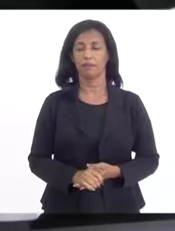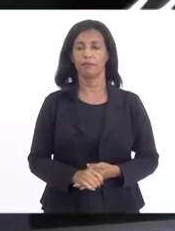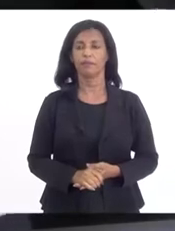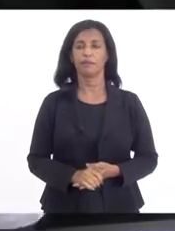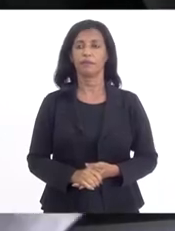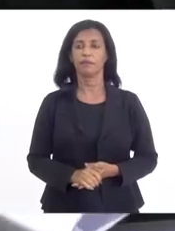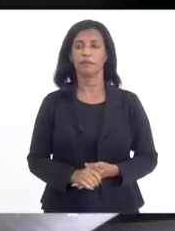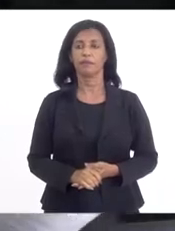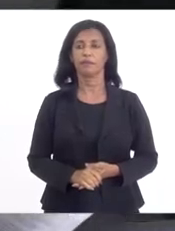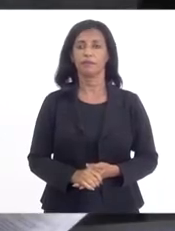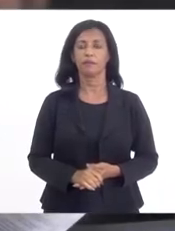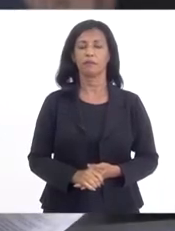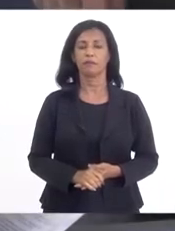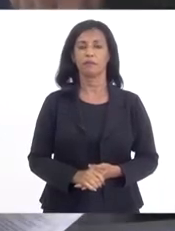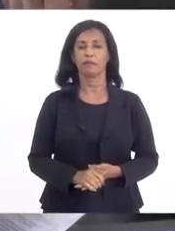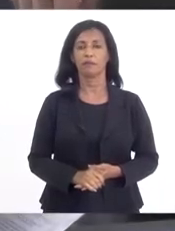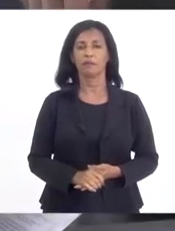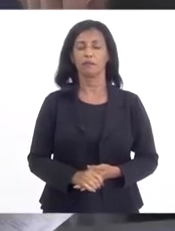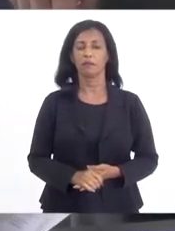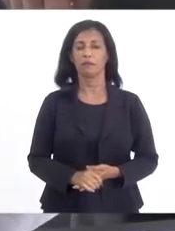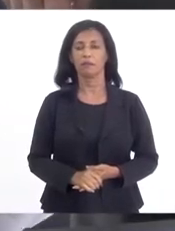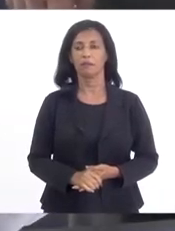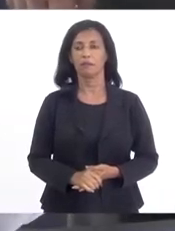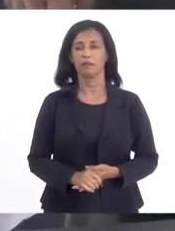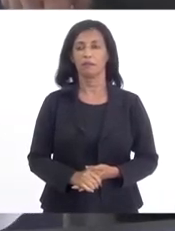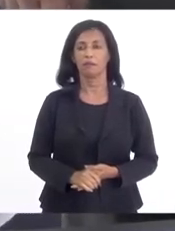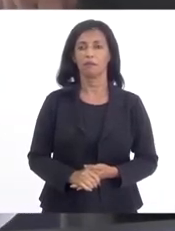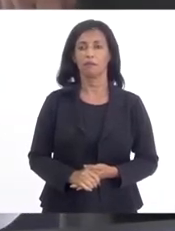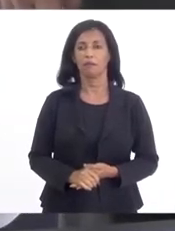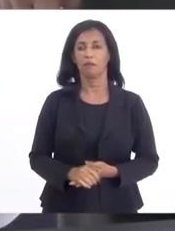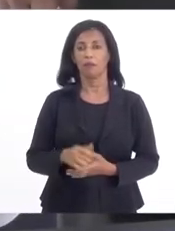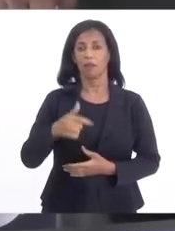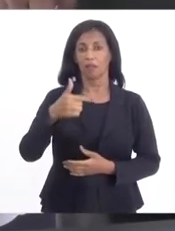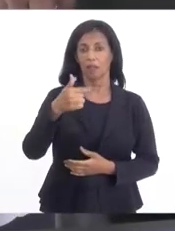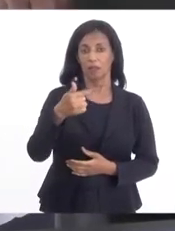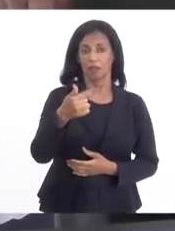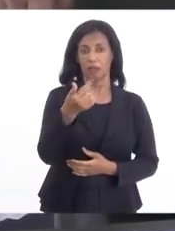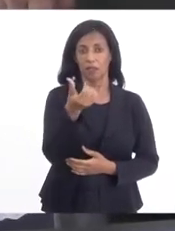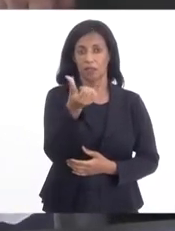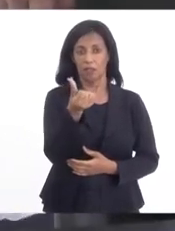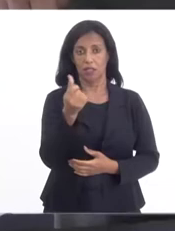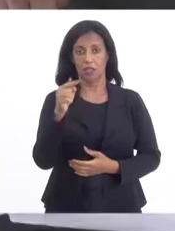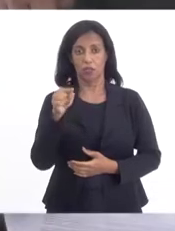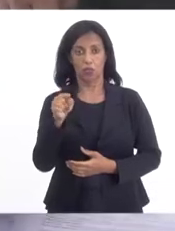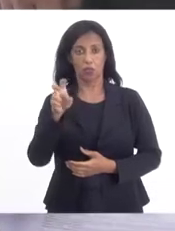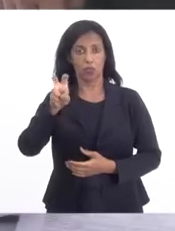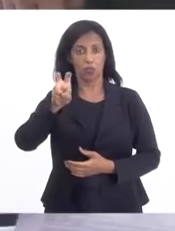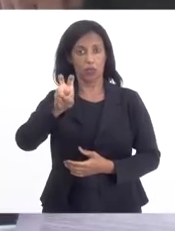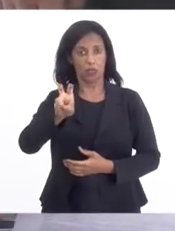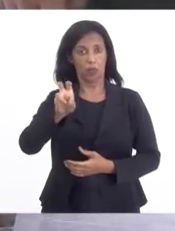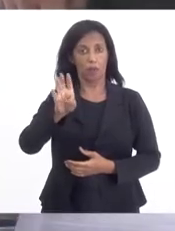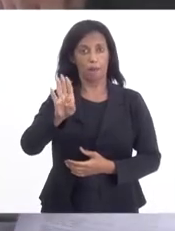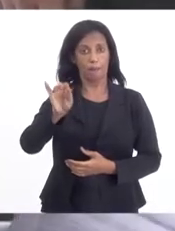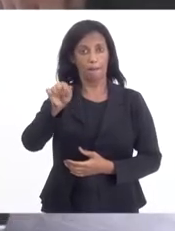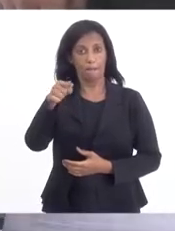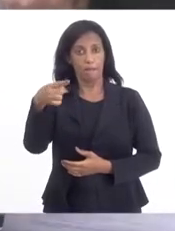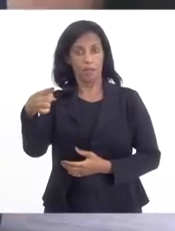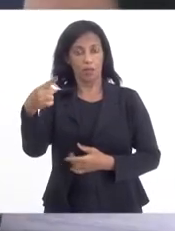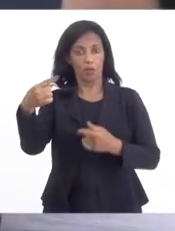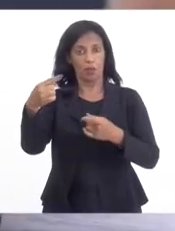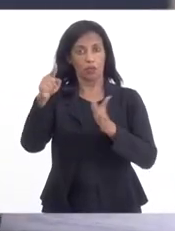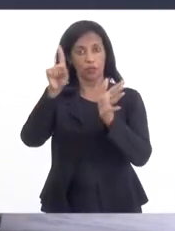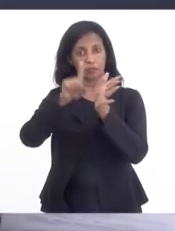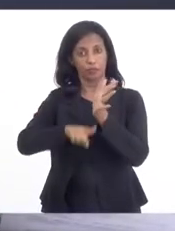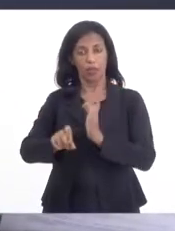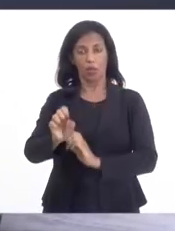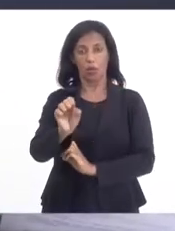A receita corrente líquida passa de 76,5 bilhões para